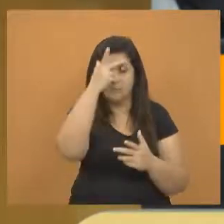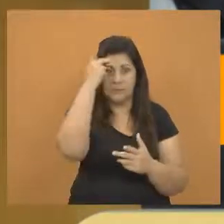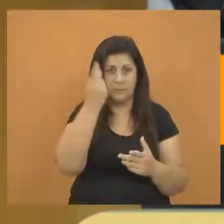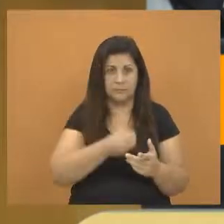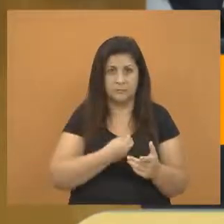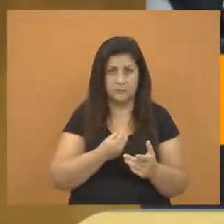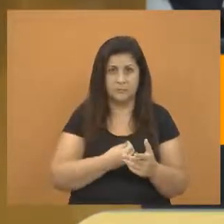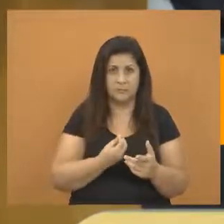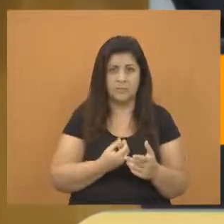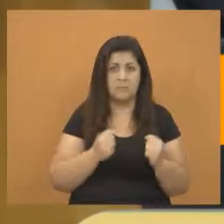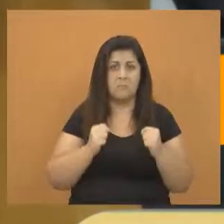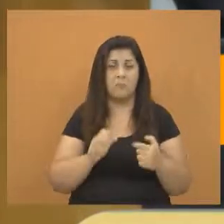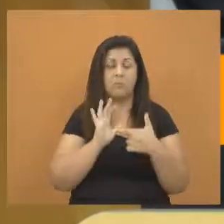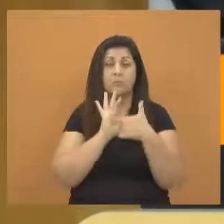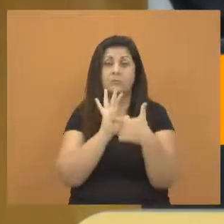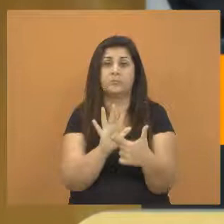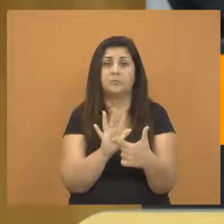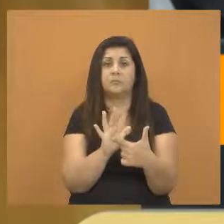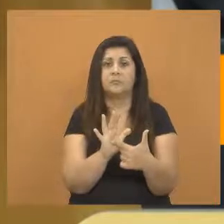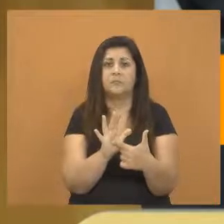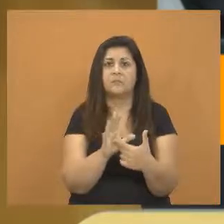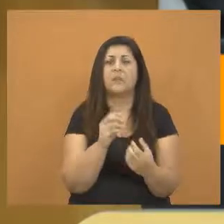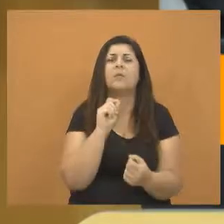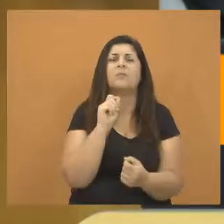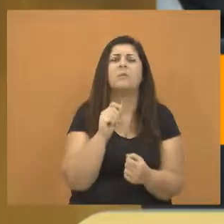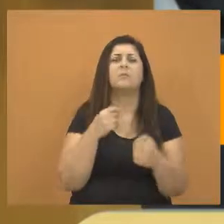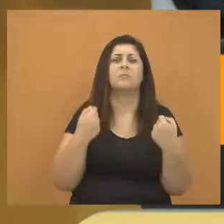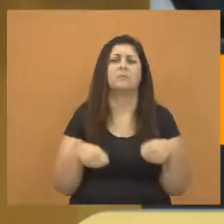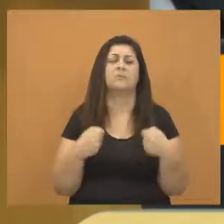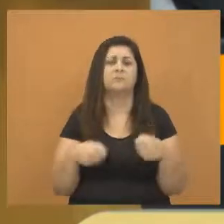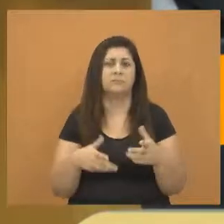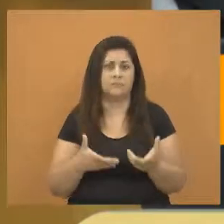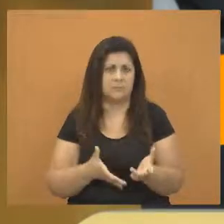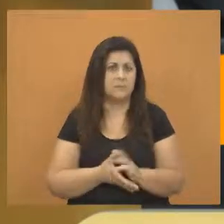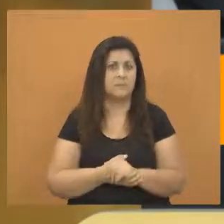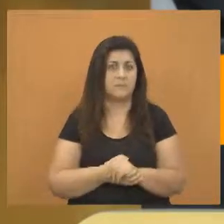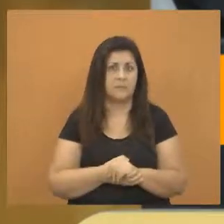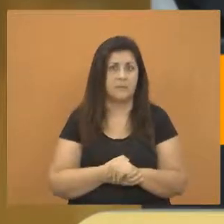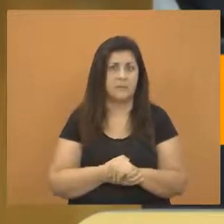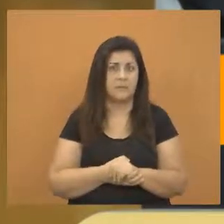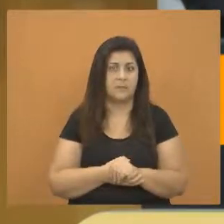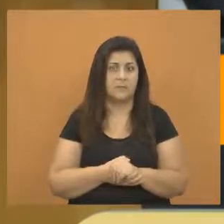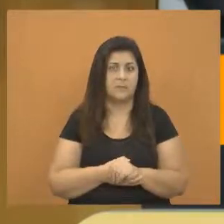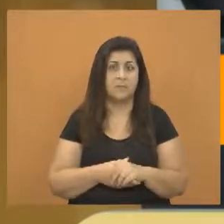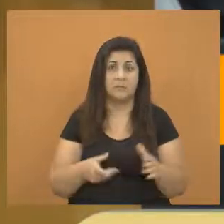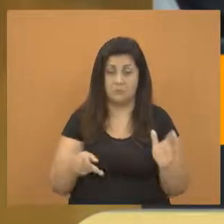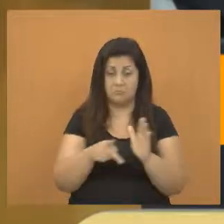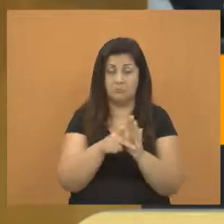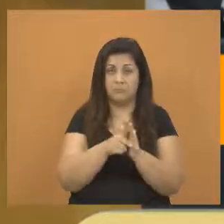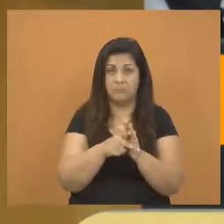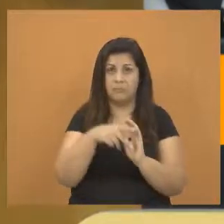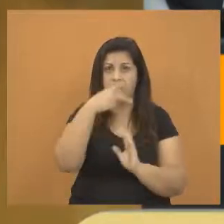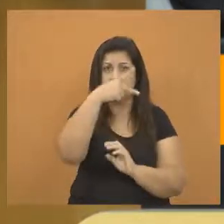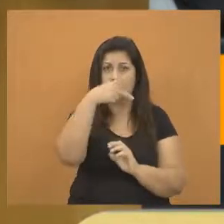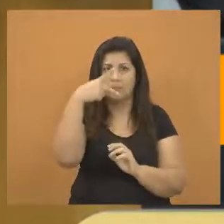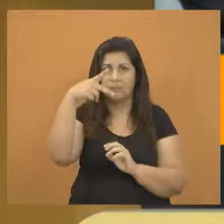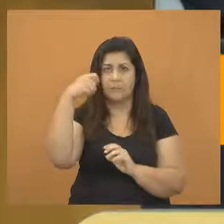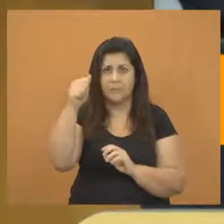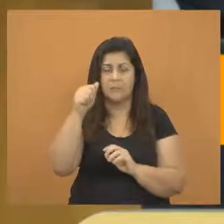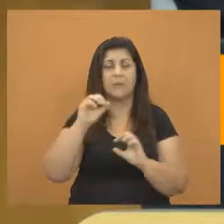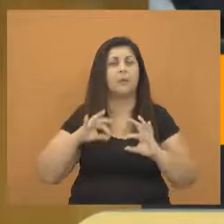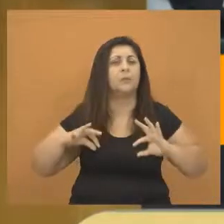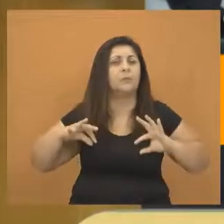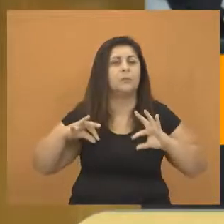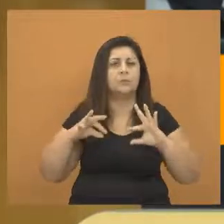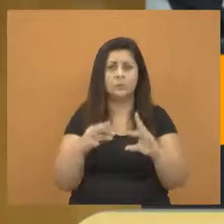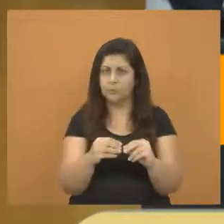pudessem demonstrar as suas necessidades e para que pudesse ser incluído nesse PPA todas as demandas,